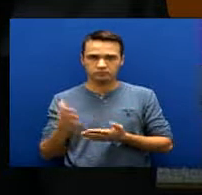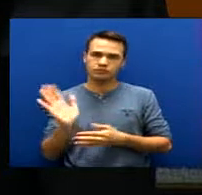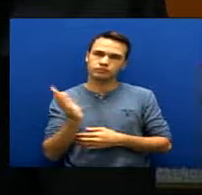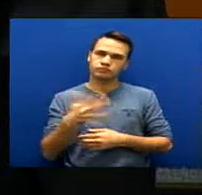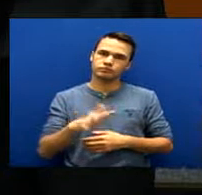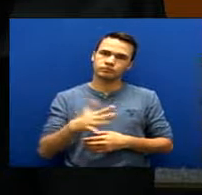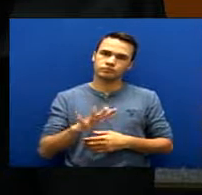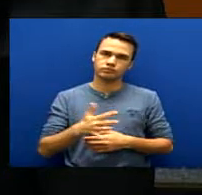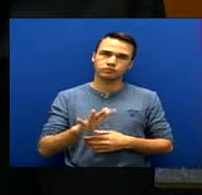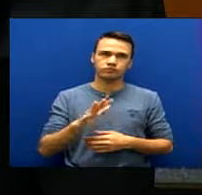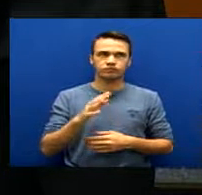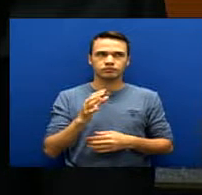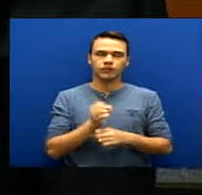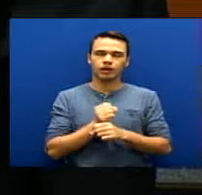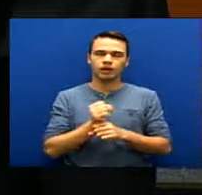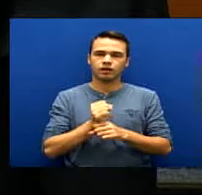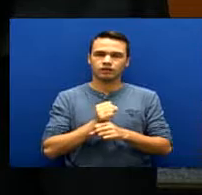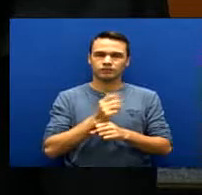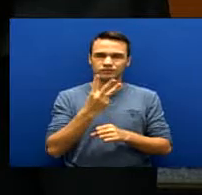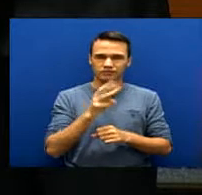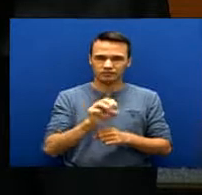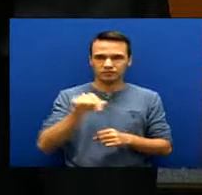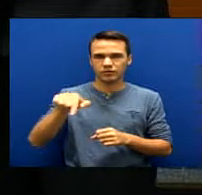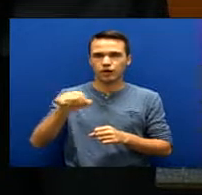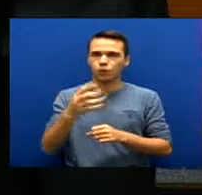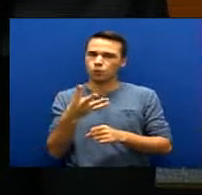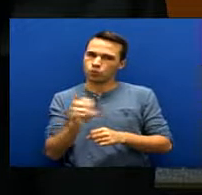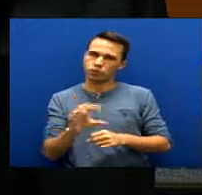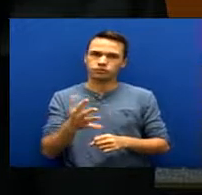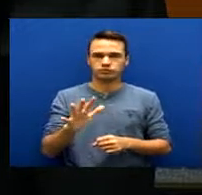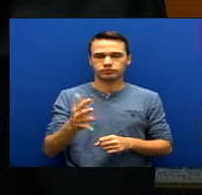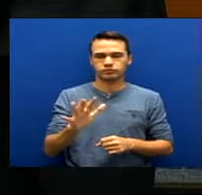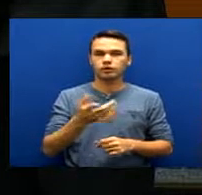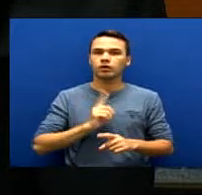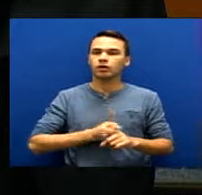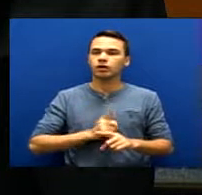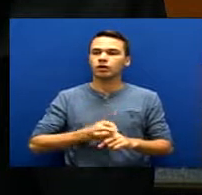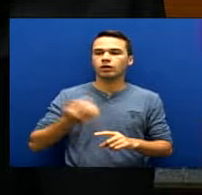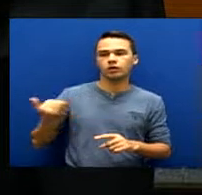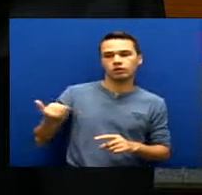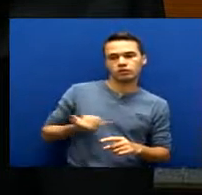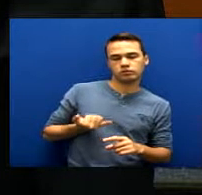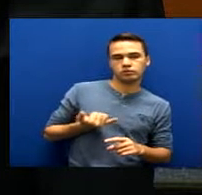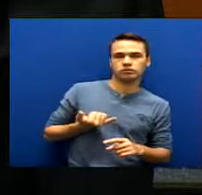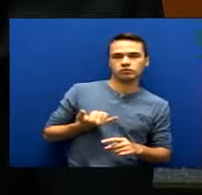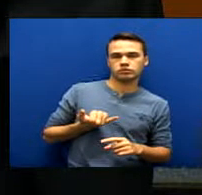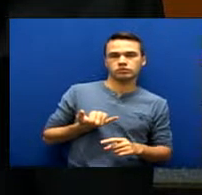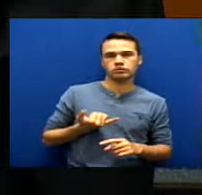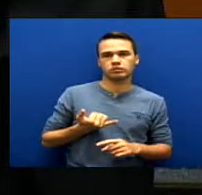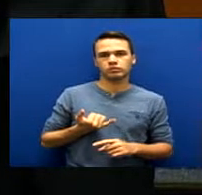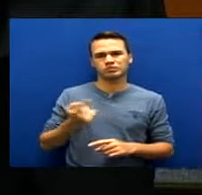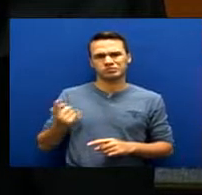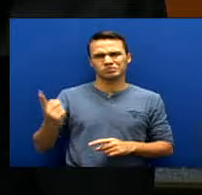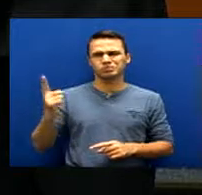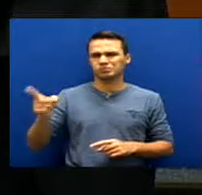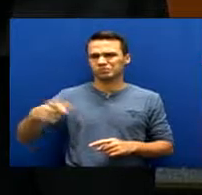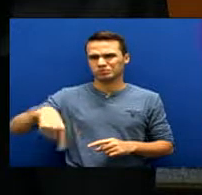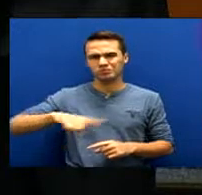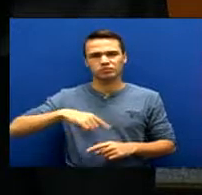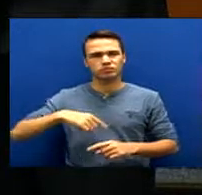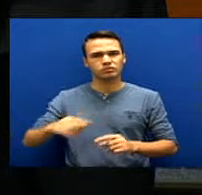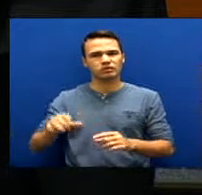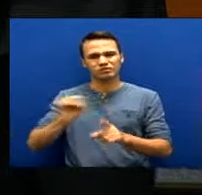com as dificuldades que você aventou, né, estamos lá com 80 funcionários sem